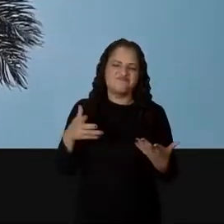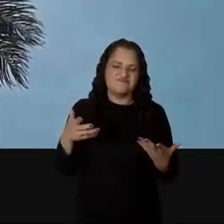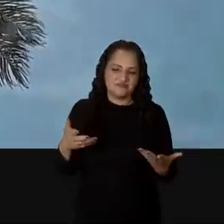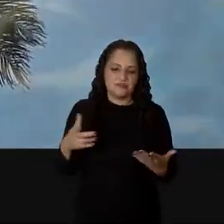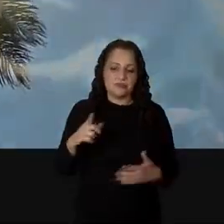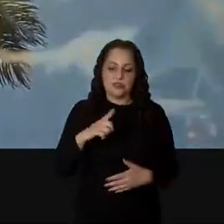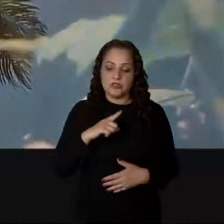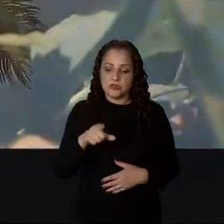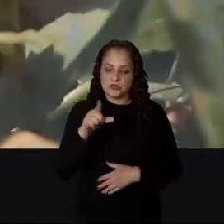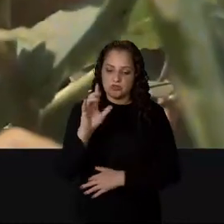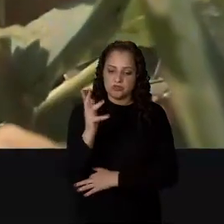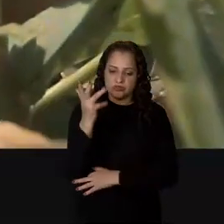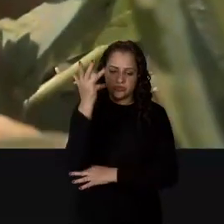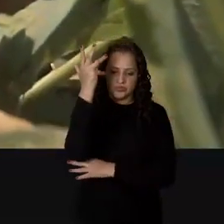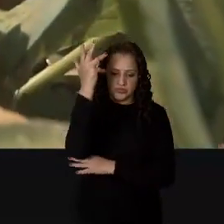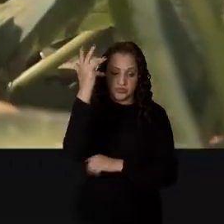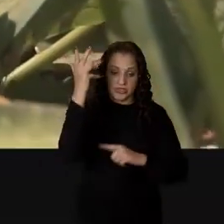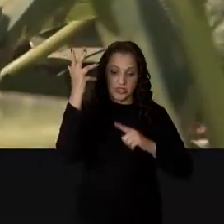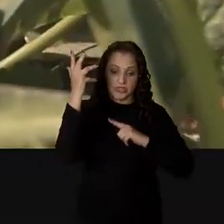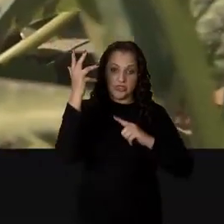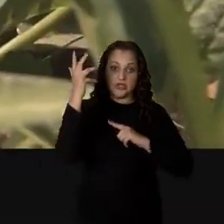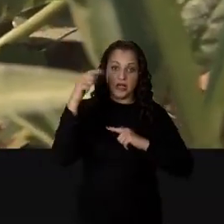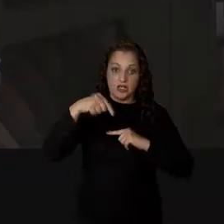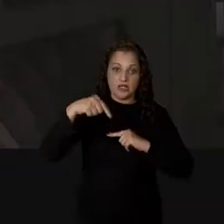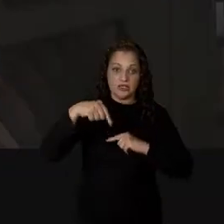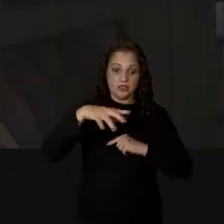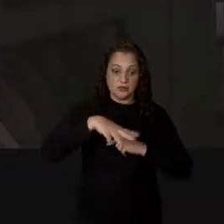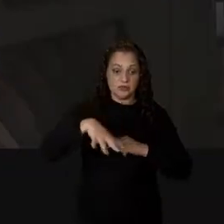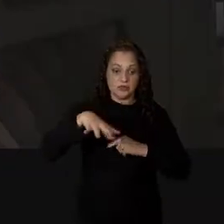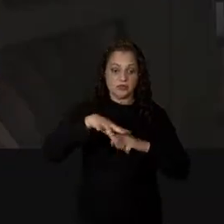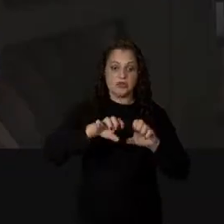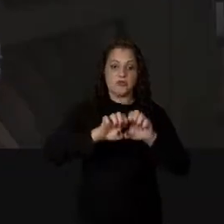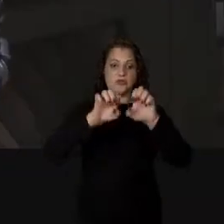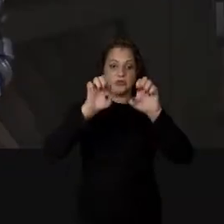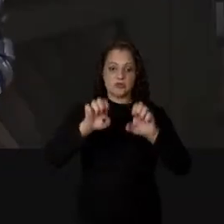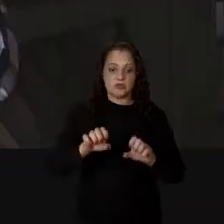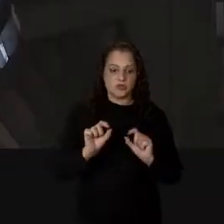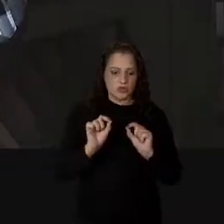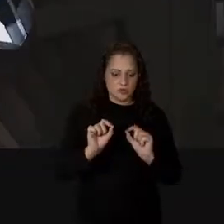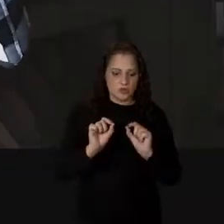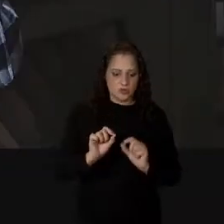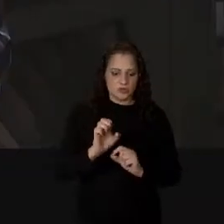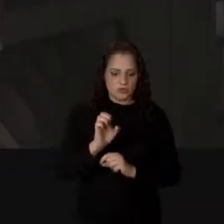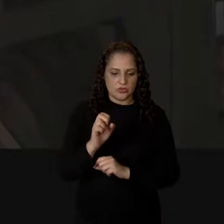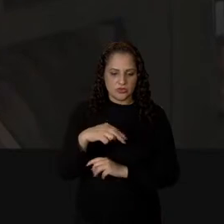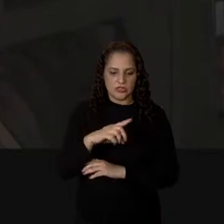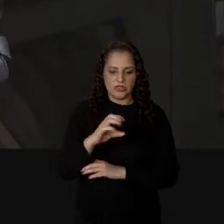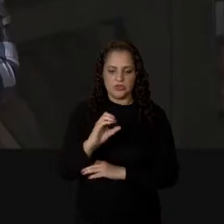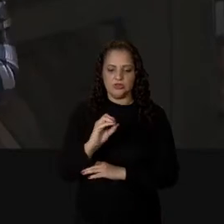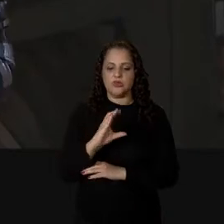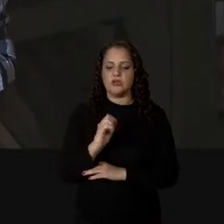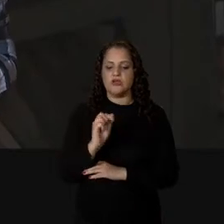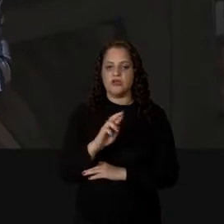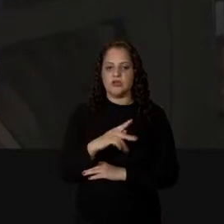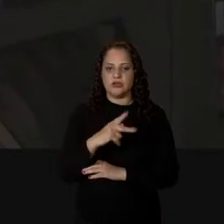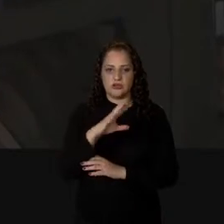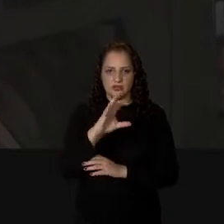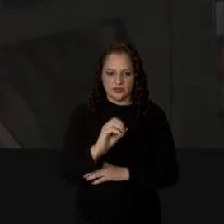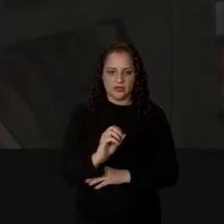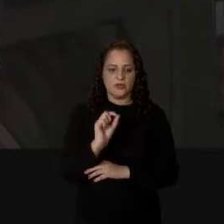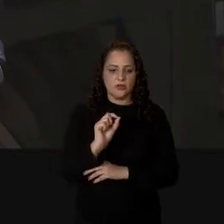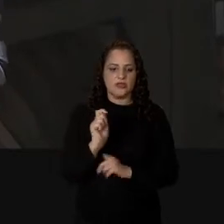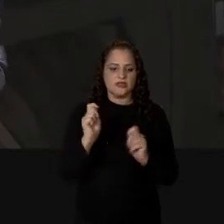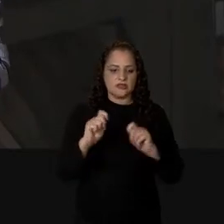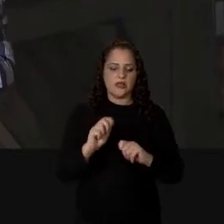é uma palmeira muito presente aqui na nossa região. E dentro da sua estrutura existe o endocarpo, um pedacinho que pode ser utilizado para a produção de